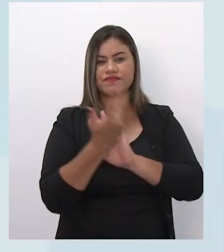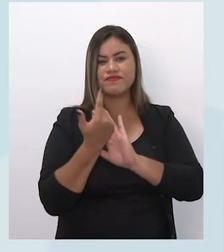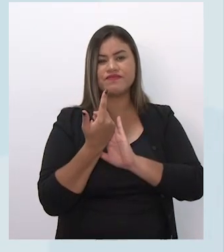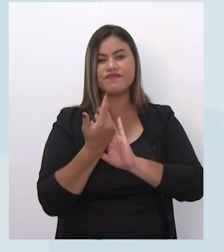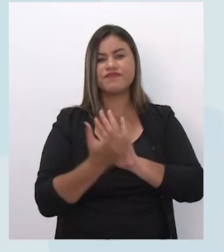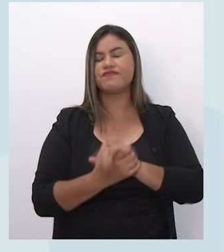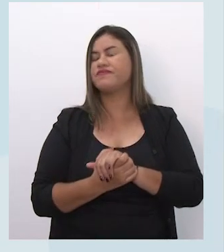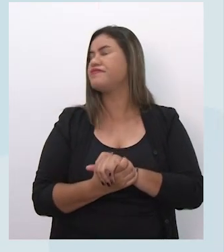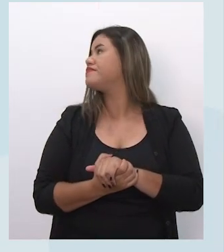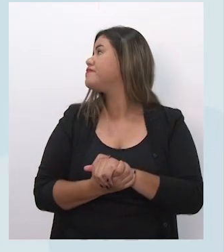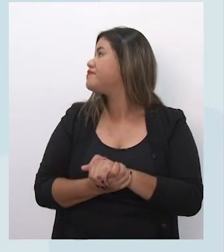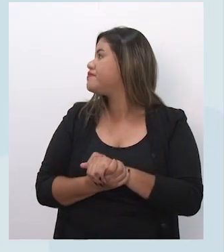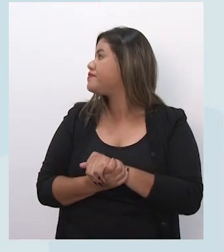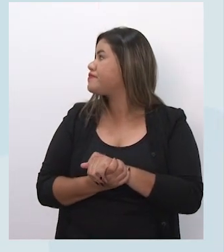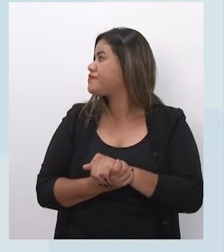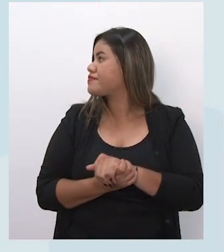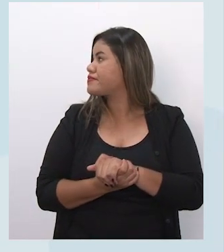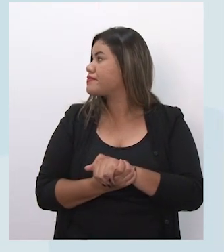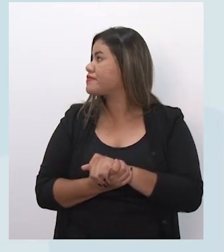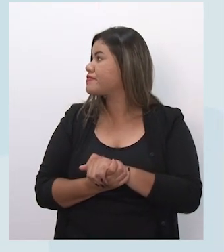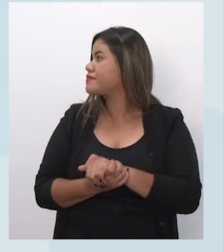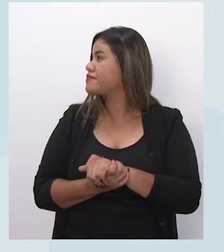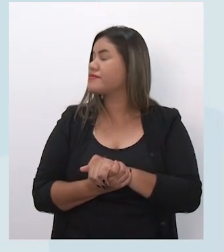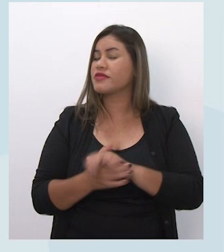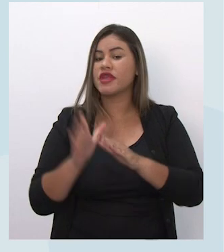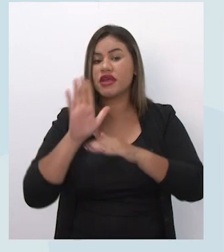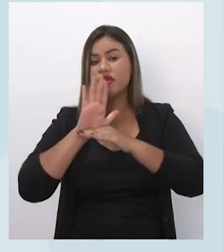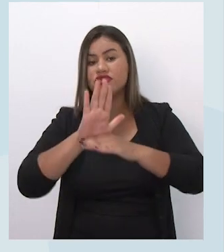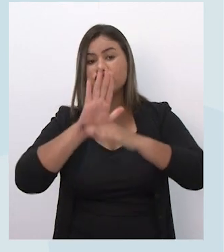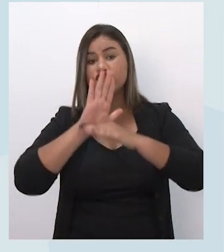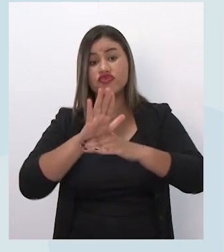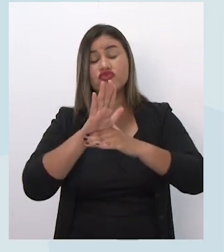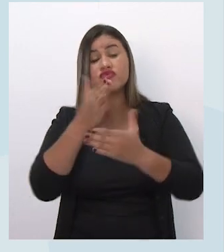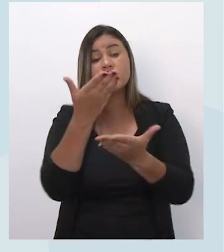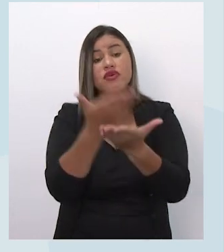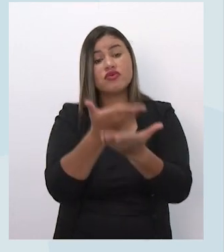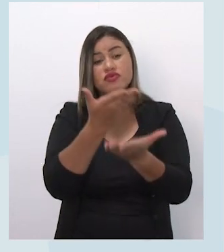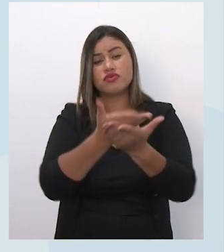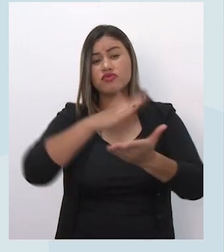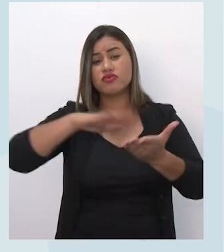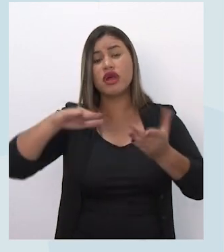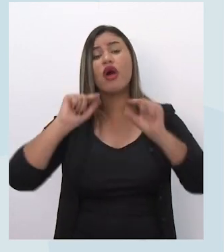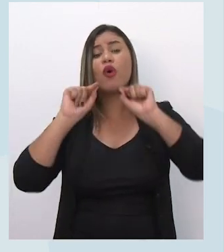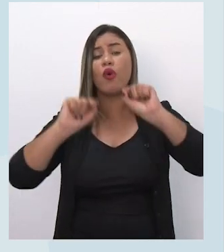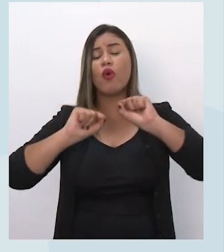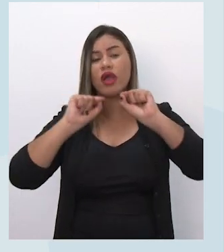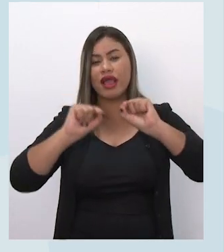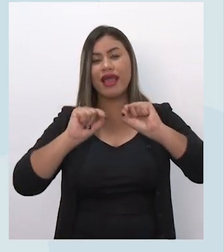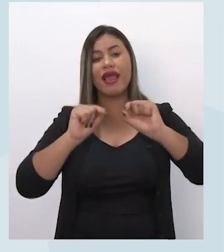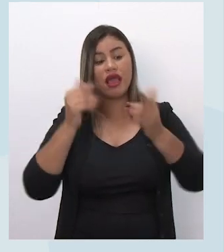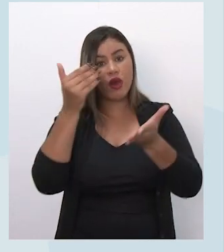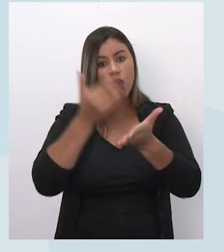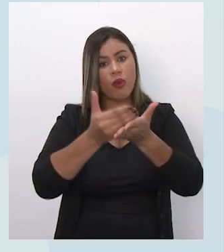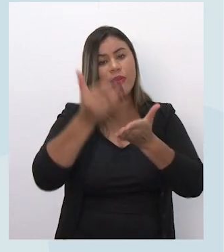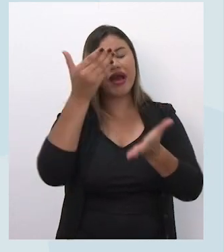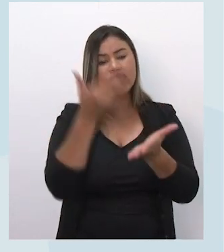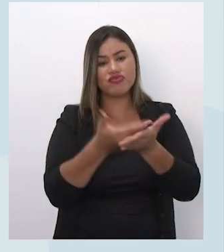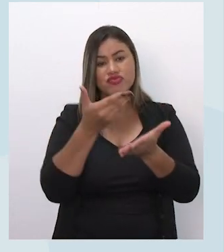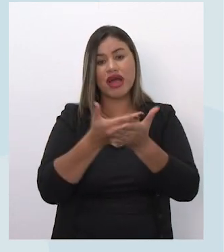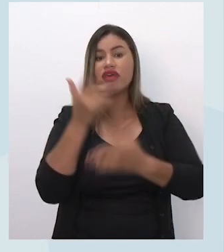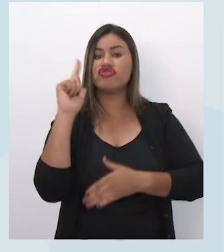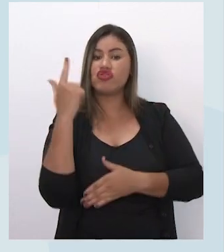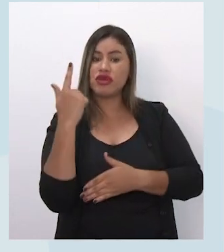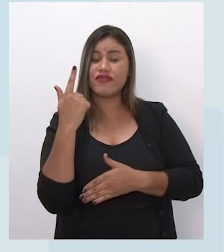mas a ideia é fazer exatamente isso, com que o estudante, a partir do momento que ele estude a geografia, ele